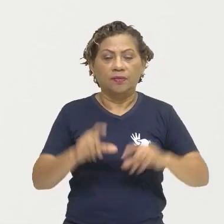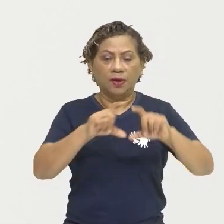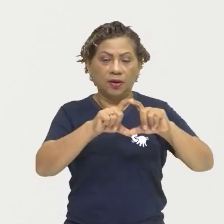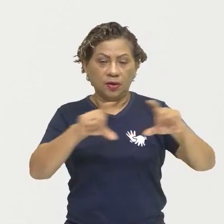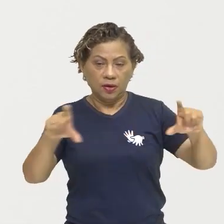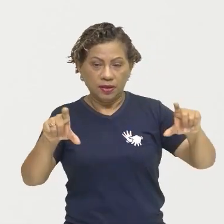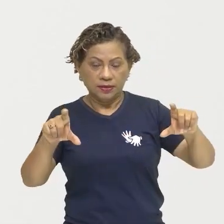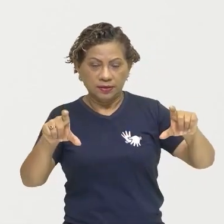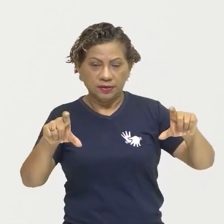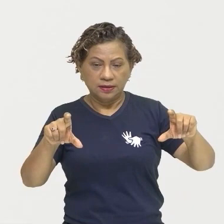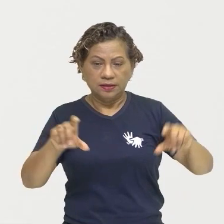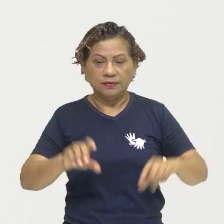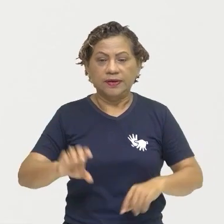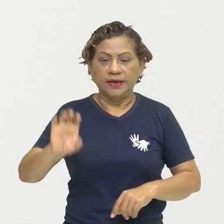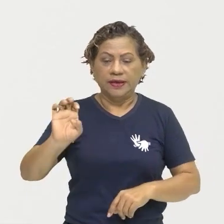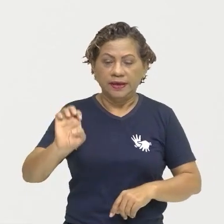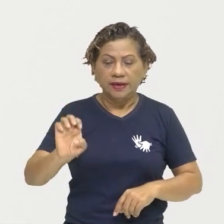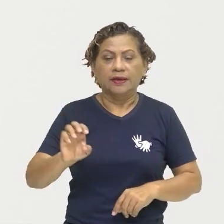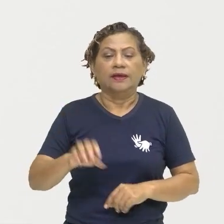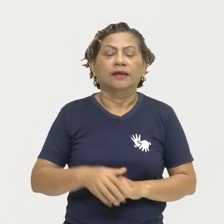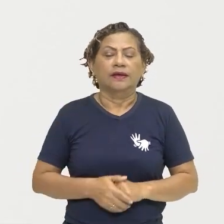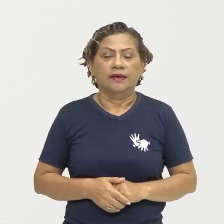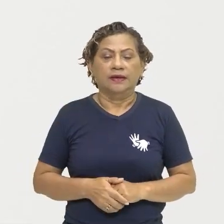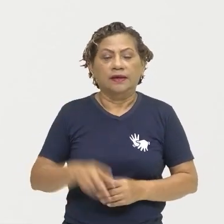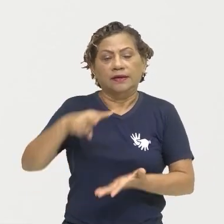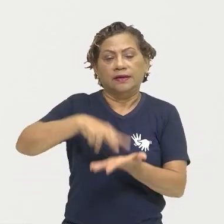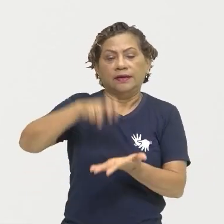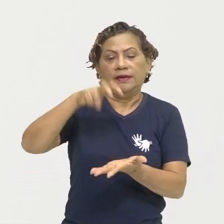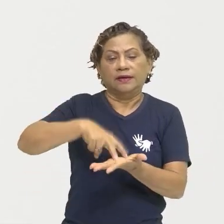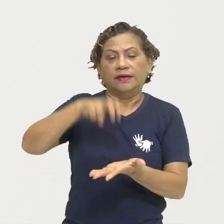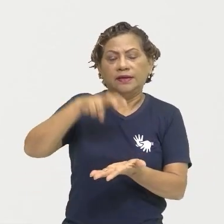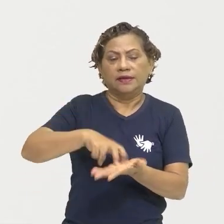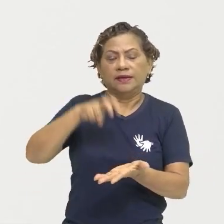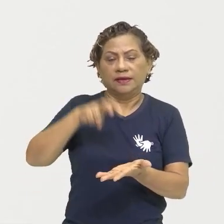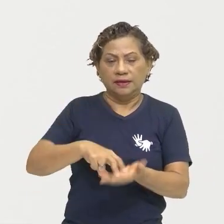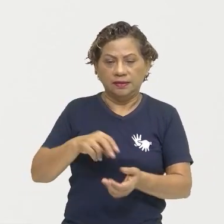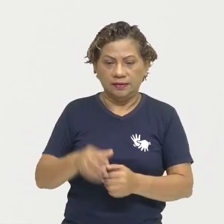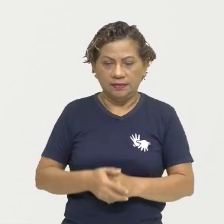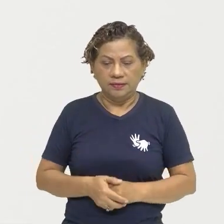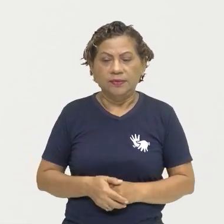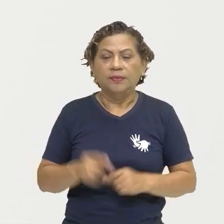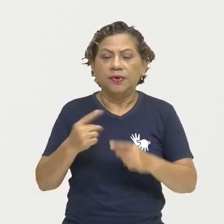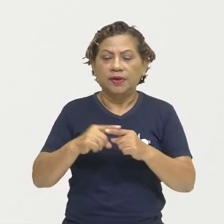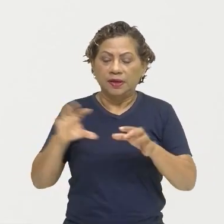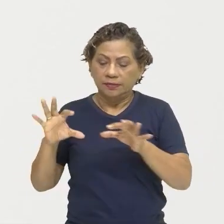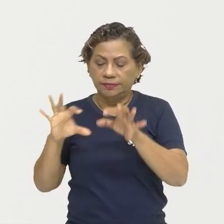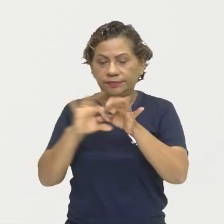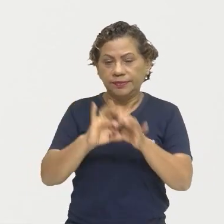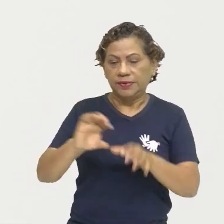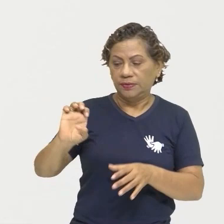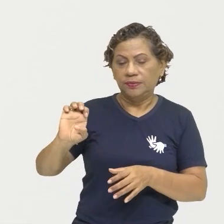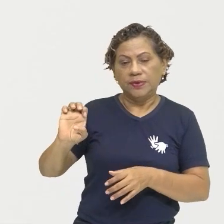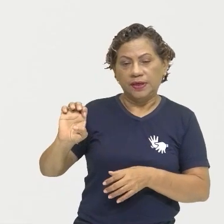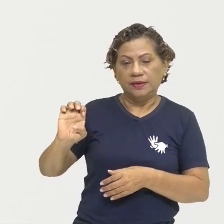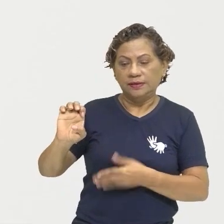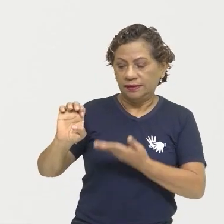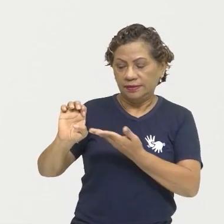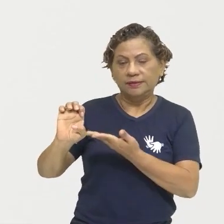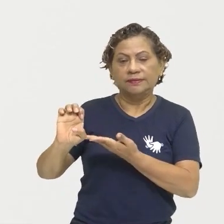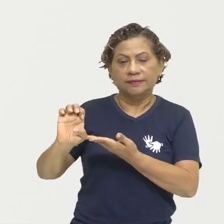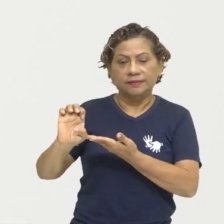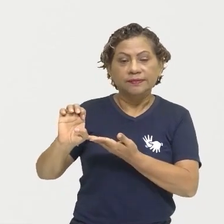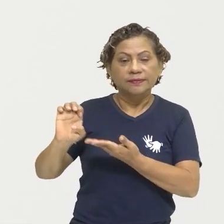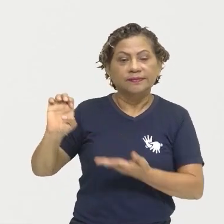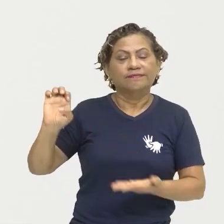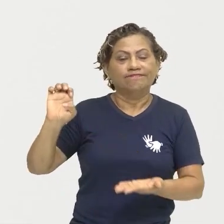aqui, deu pulos de alegria, oração coordenada sindética, está unida pelo síndeto, por essa conjunção